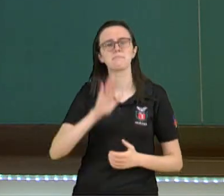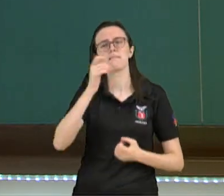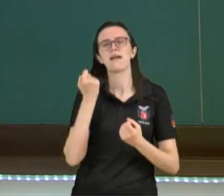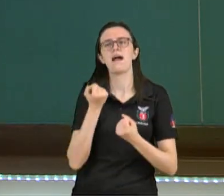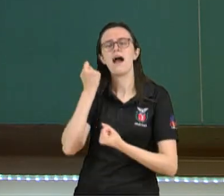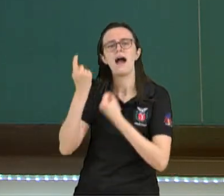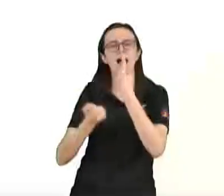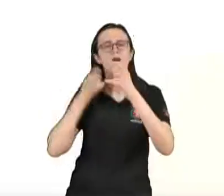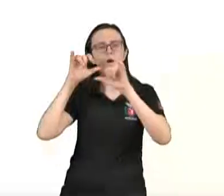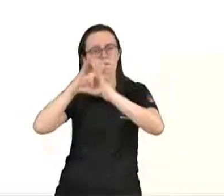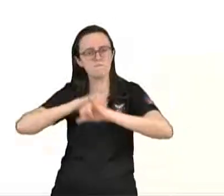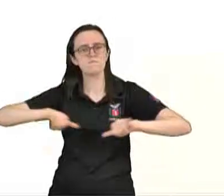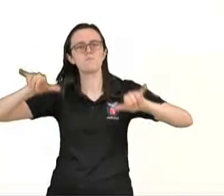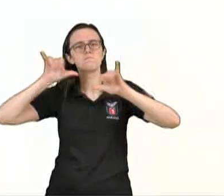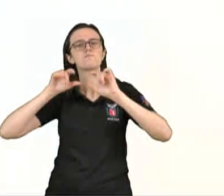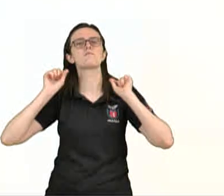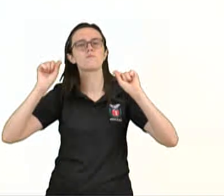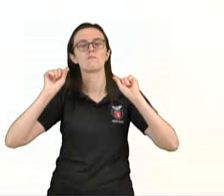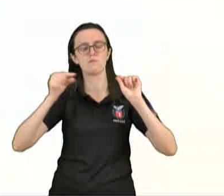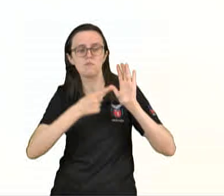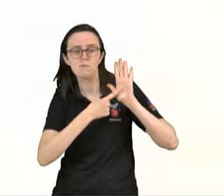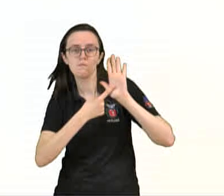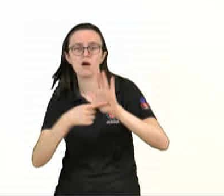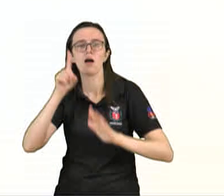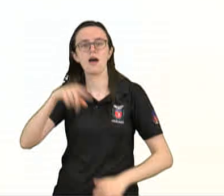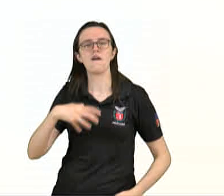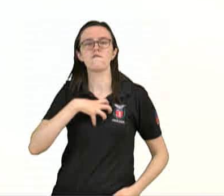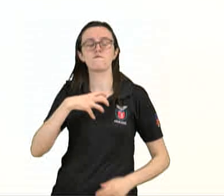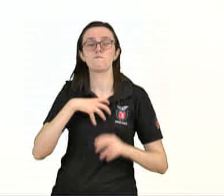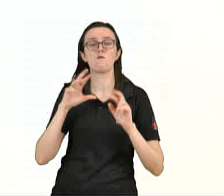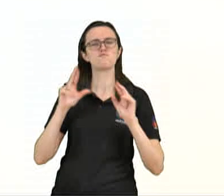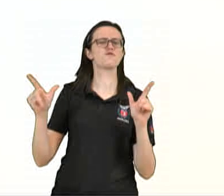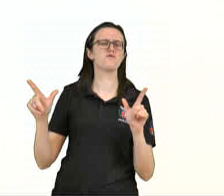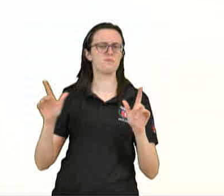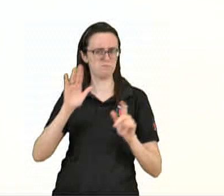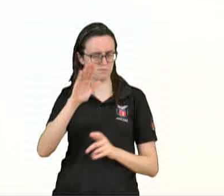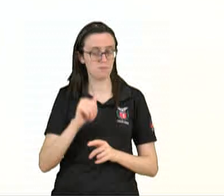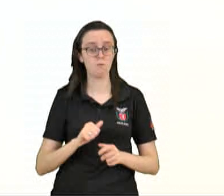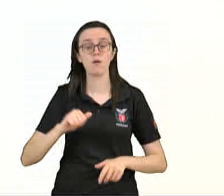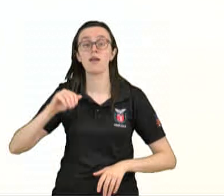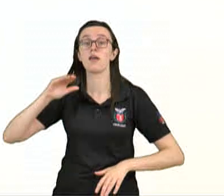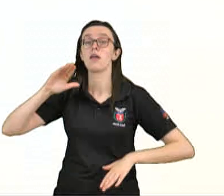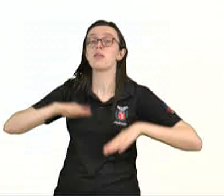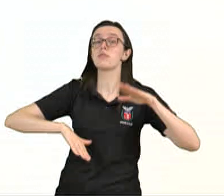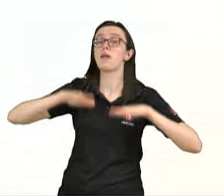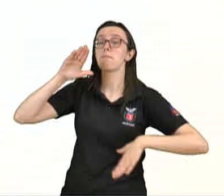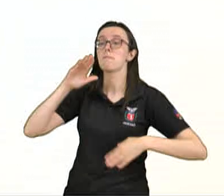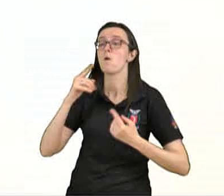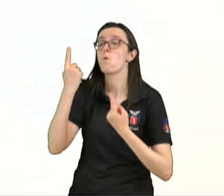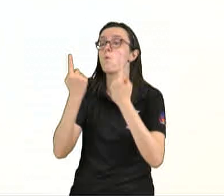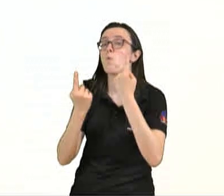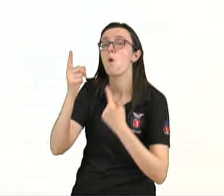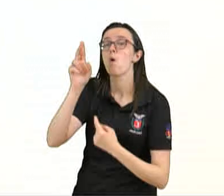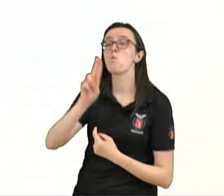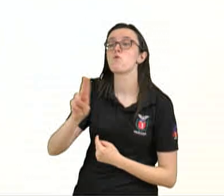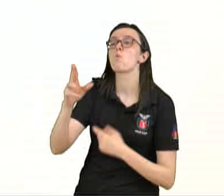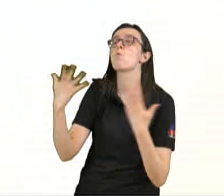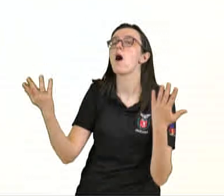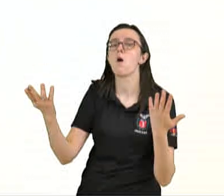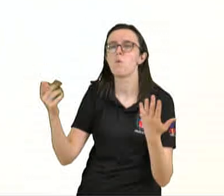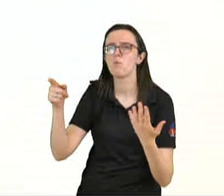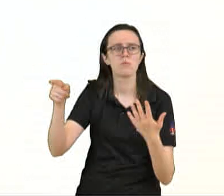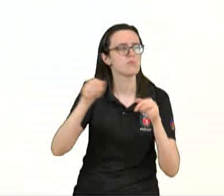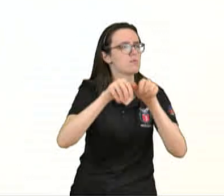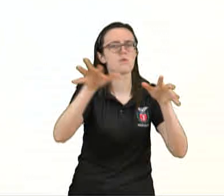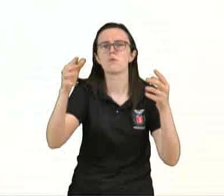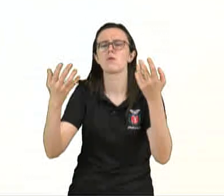Algumas notícias são representadas de forma diferente, dependendo do veículo de publicação. Por